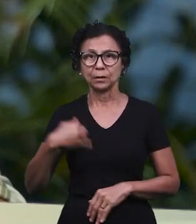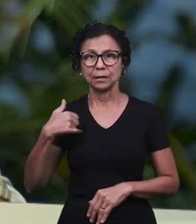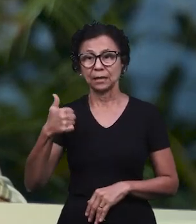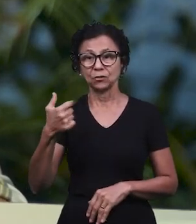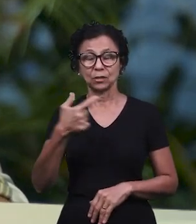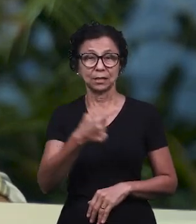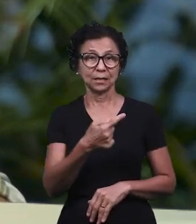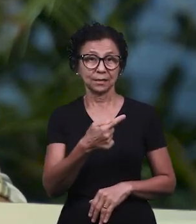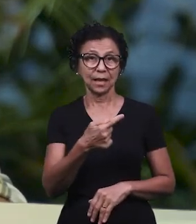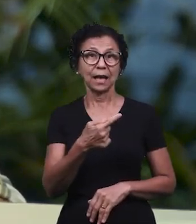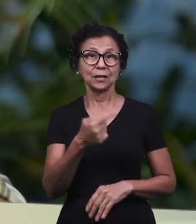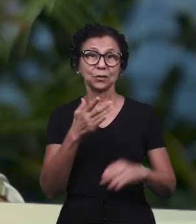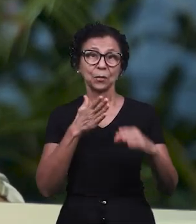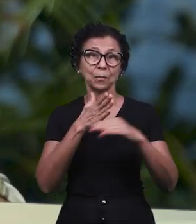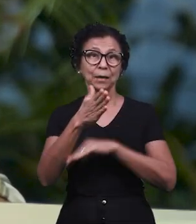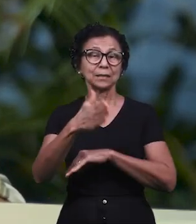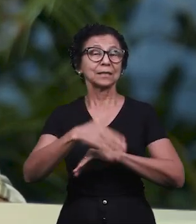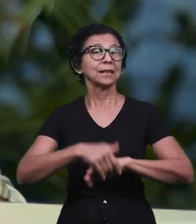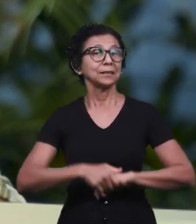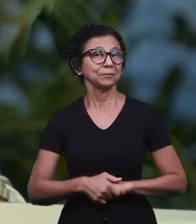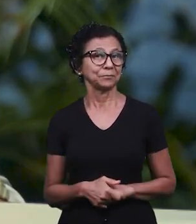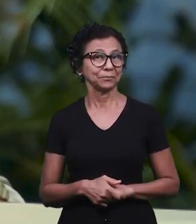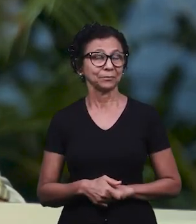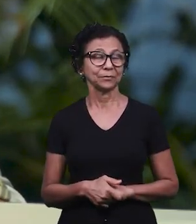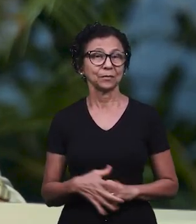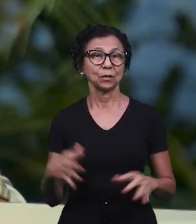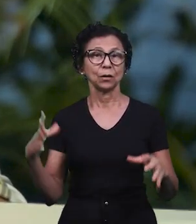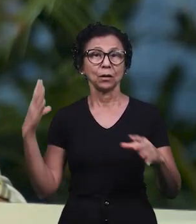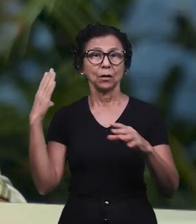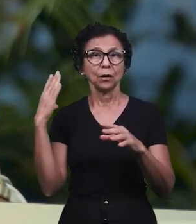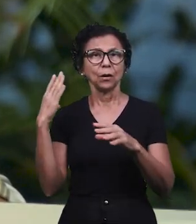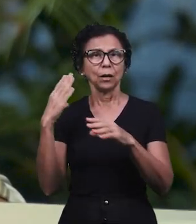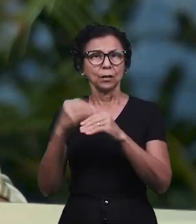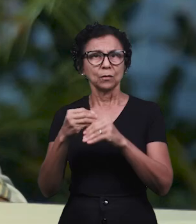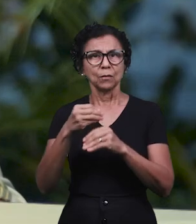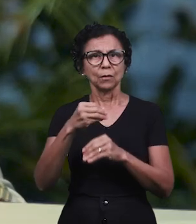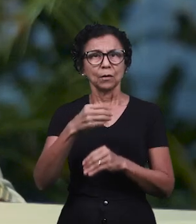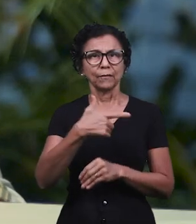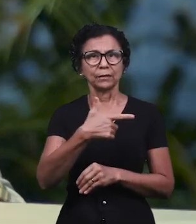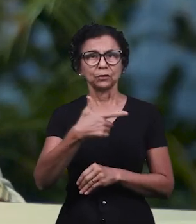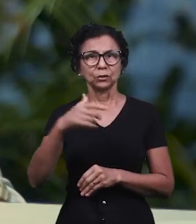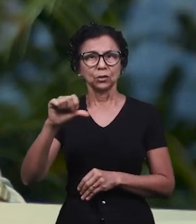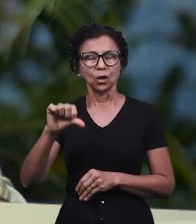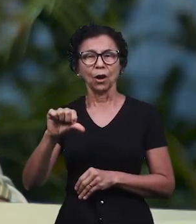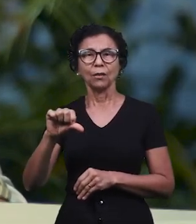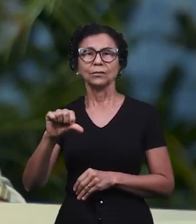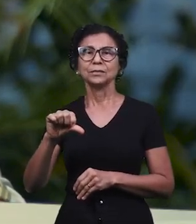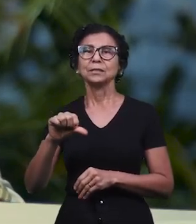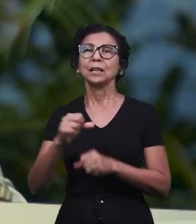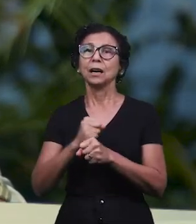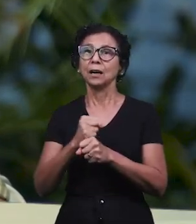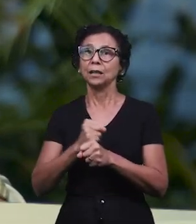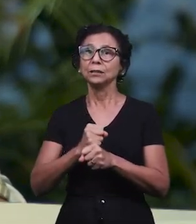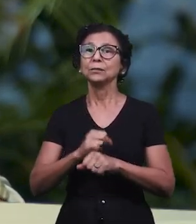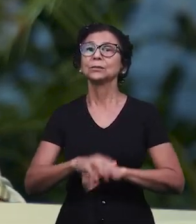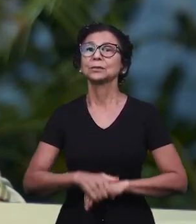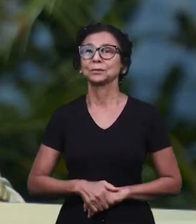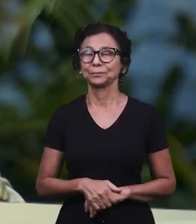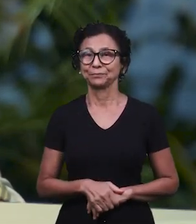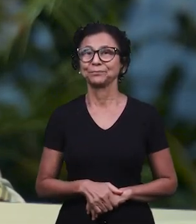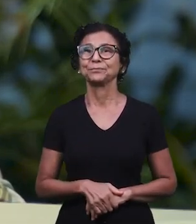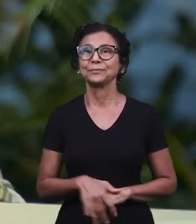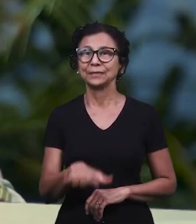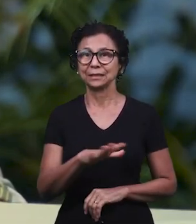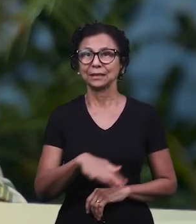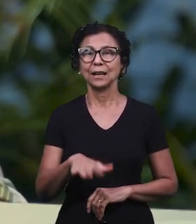meu. Esse ano eu concluí 29 anos de exército. Muitos falam, o senhor está novo, mas é porque nós começamos